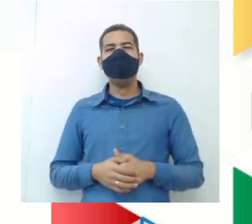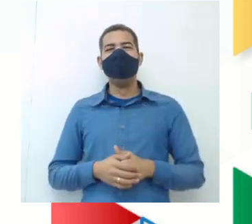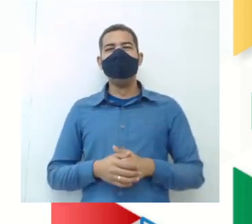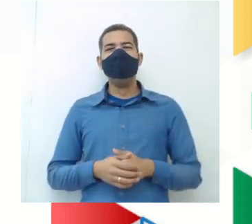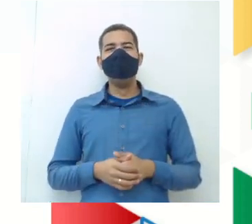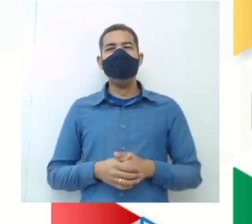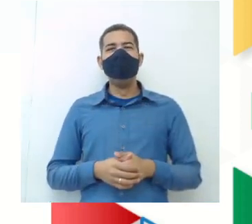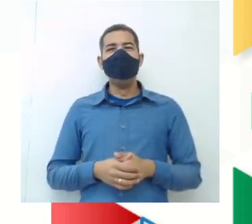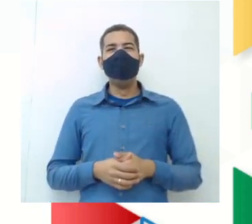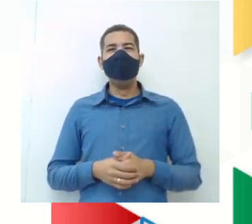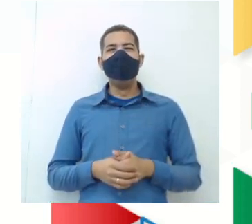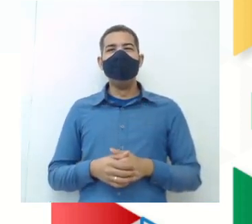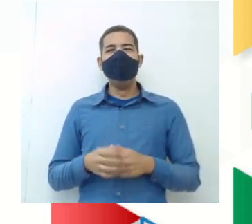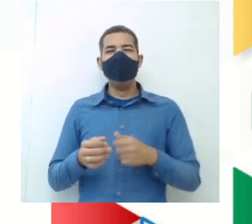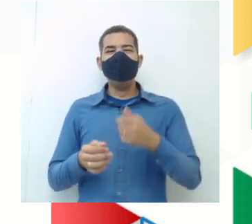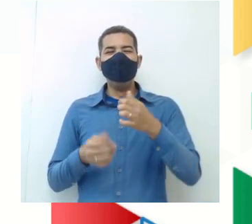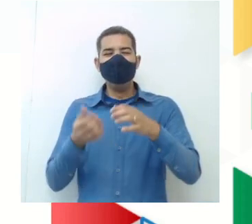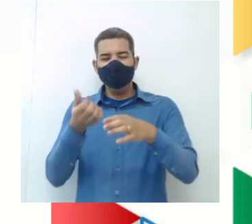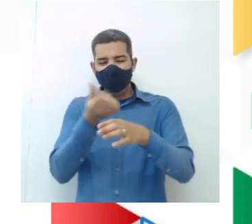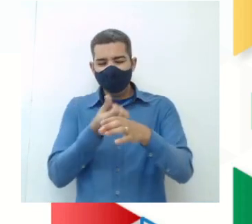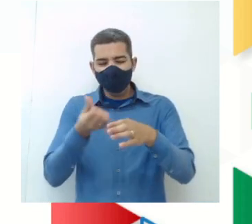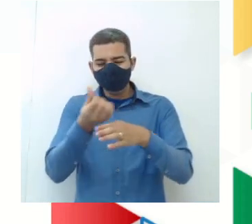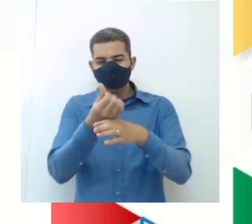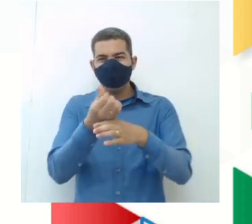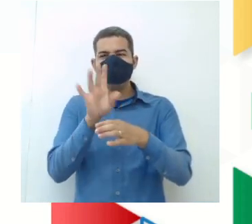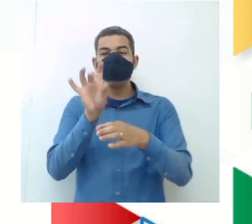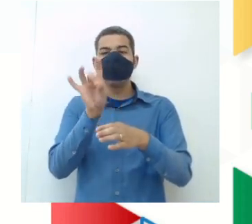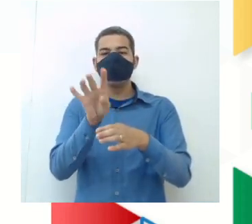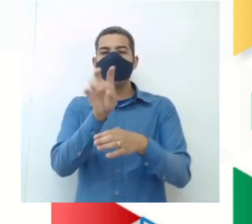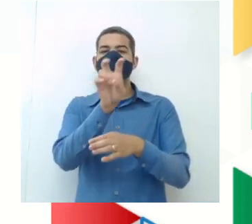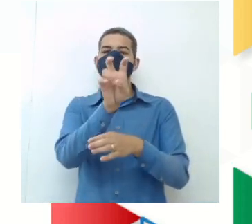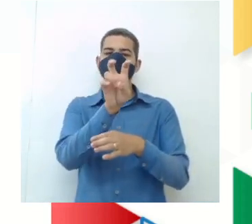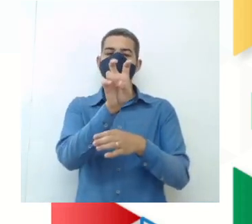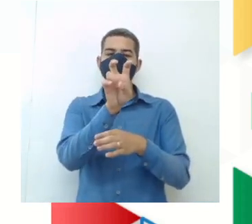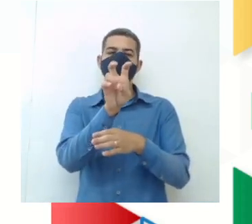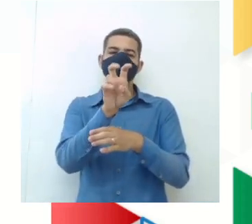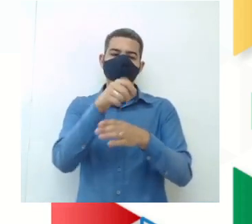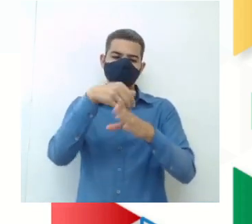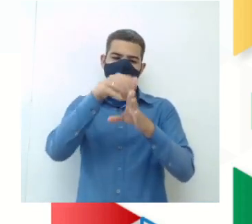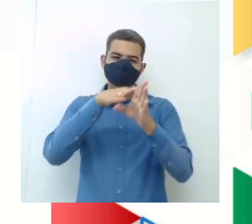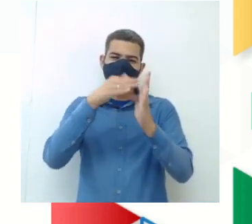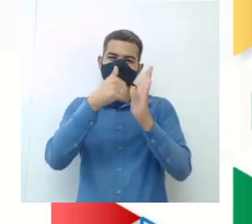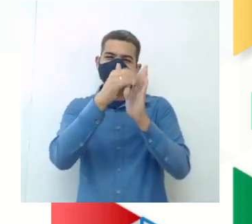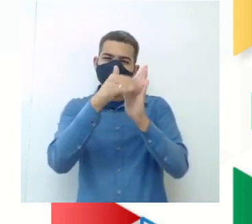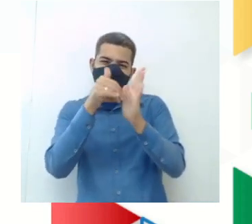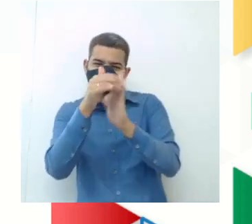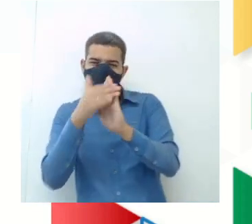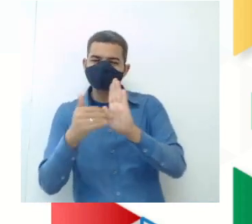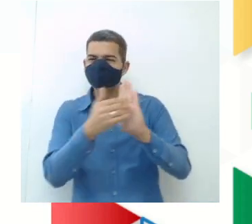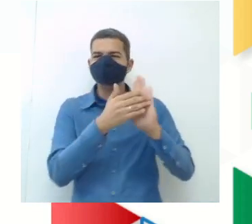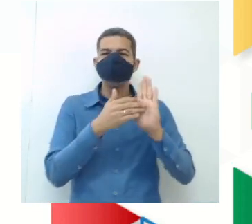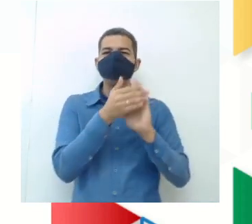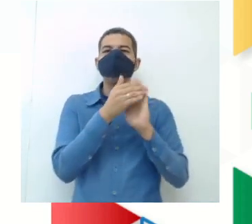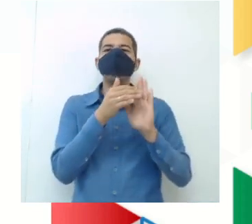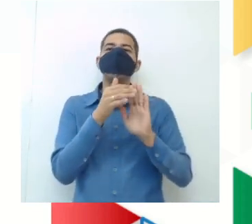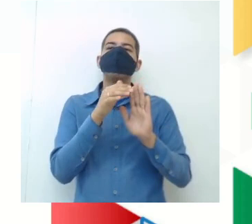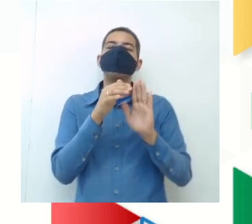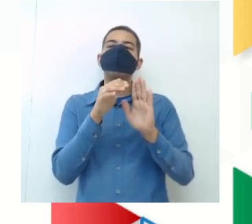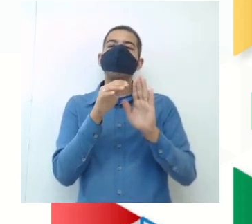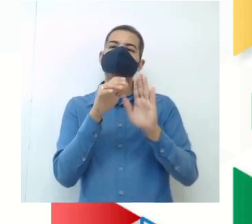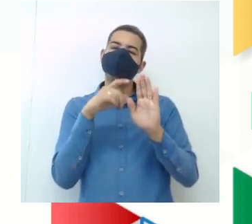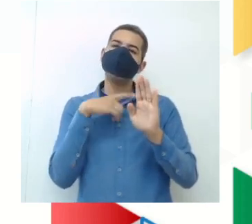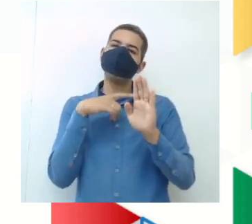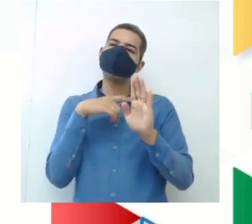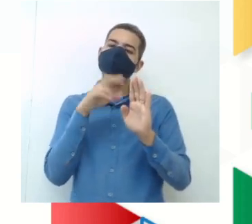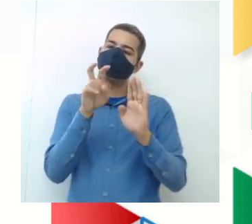bom? Olha, percebeu como é fácil? 5 é o numerador, a quantidade de partes que estão sendo preenchidas, e todas